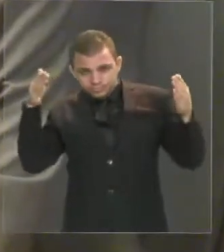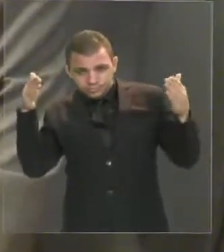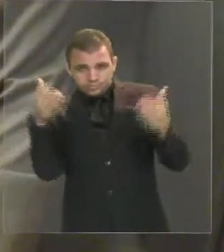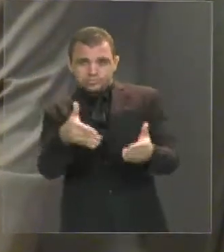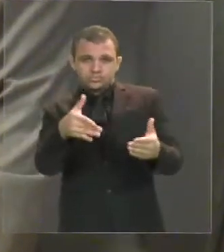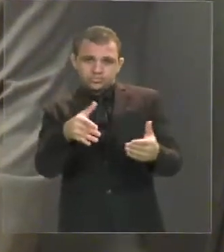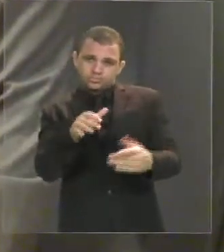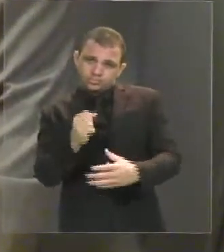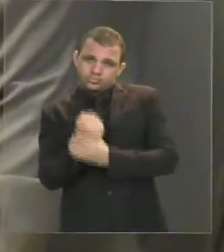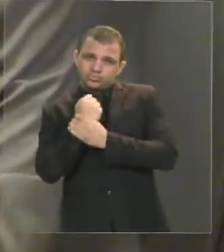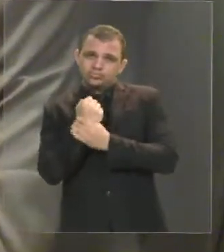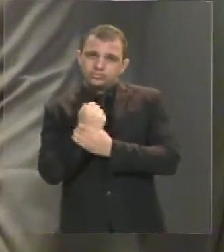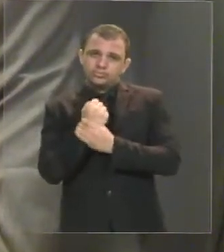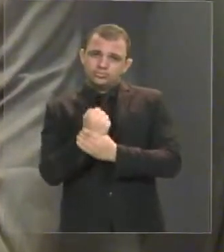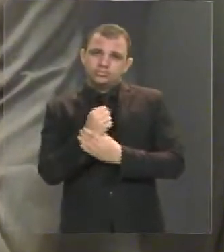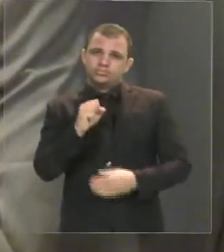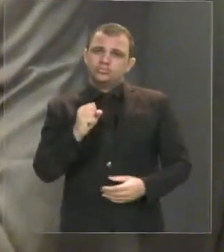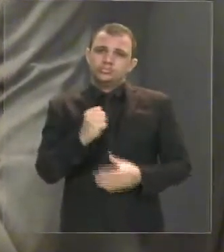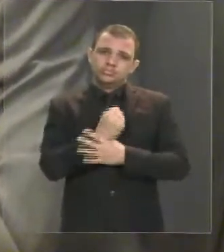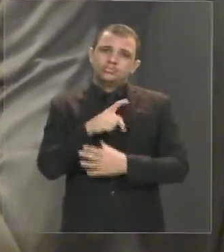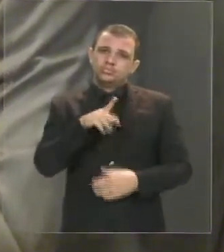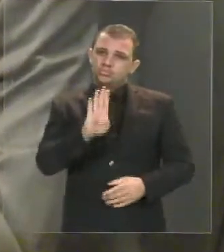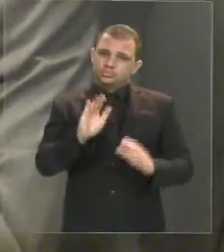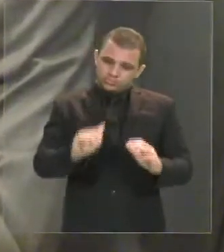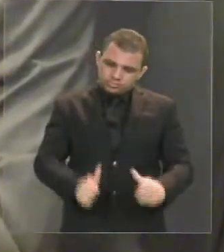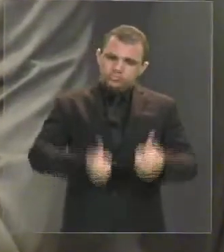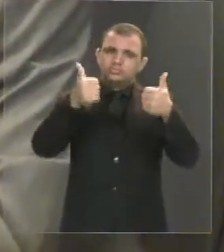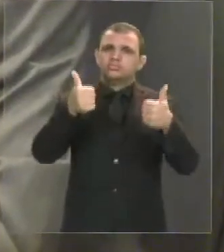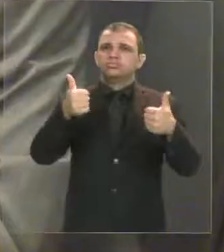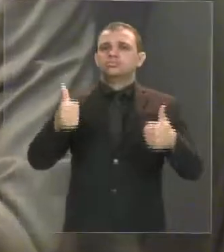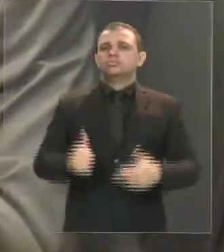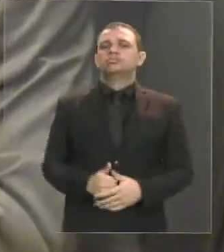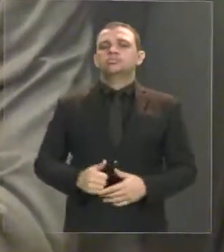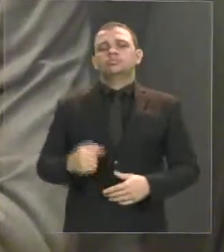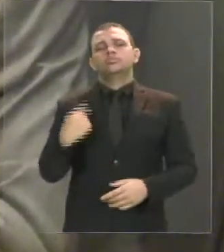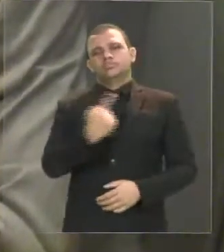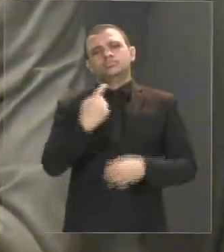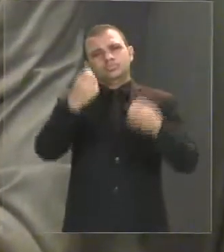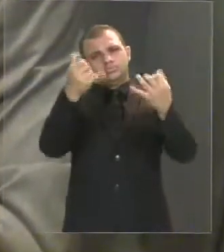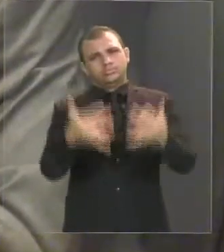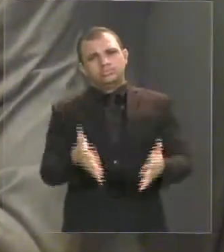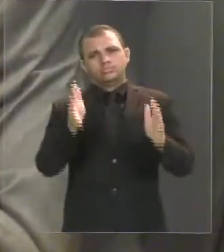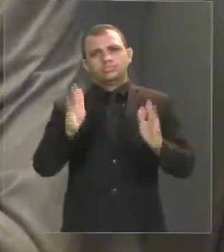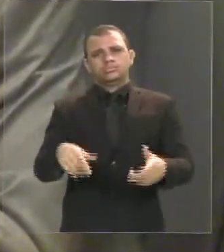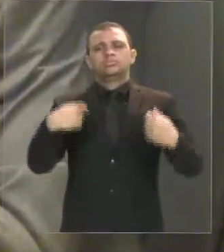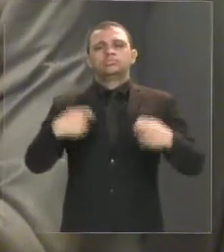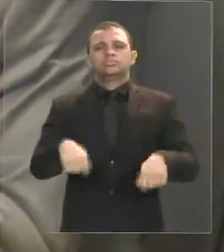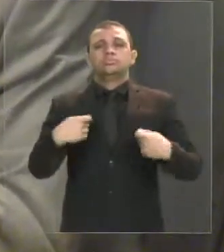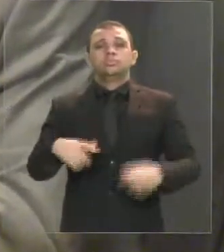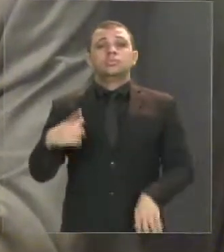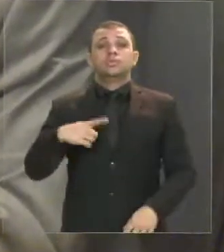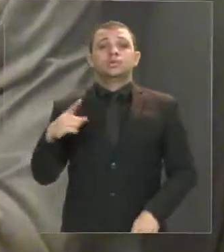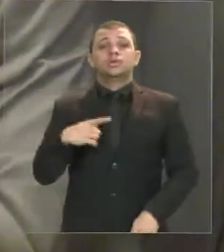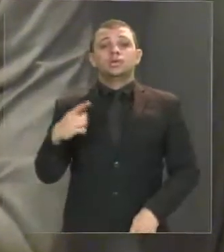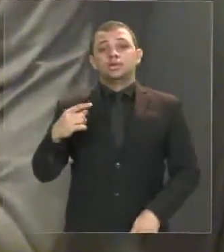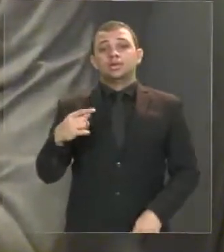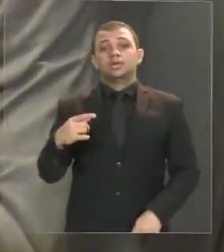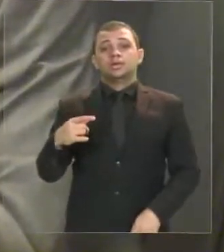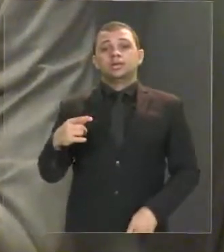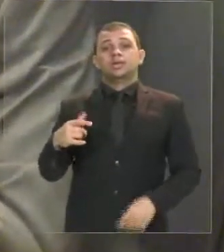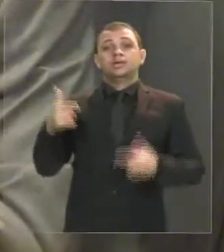Nós estamos, e já destacamos várias vezes com o secretário de Segurança, a necessidade do combate aos assaltos a bancos. E, em função